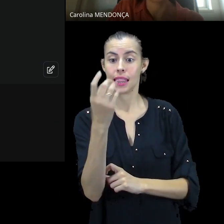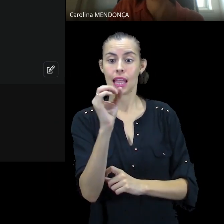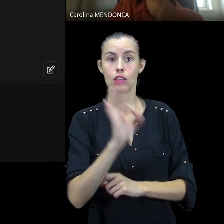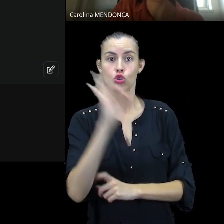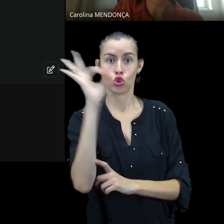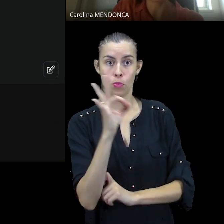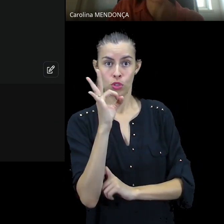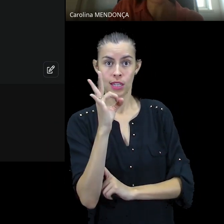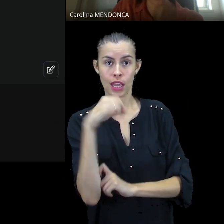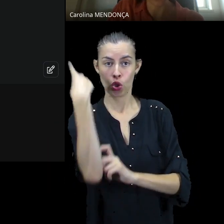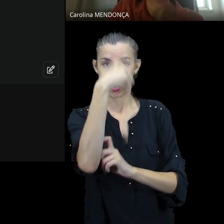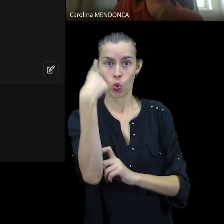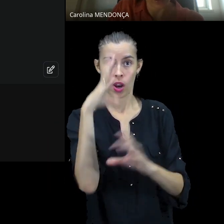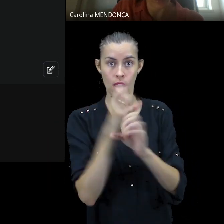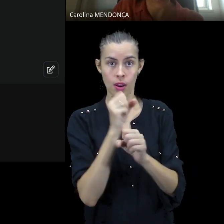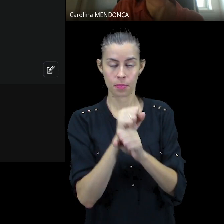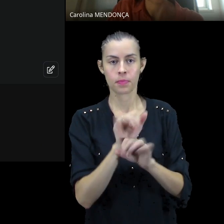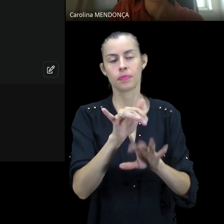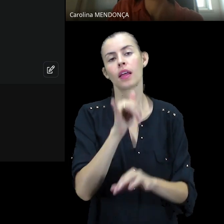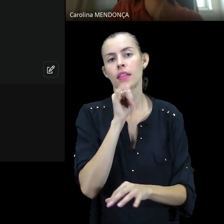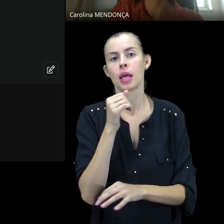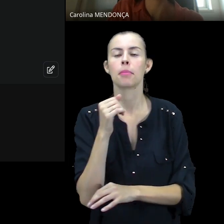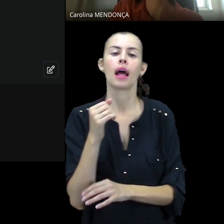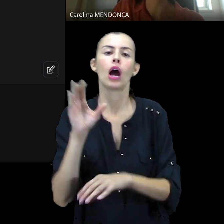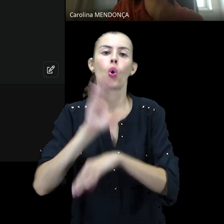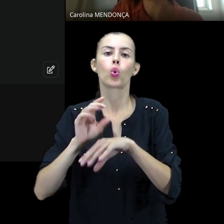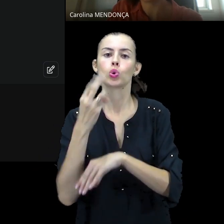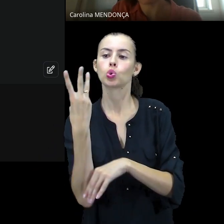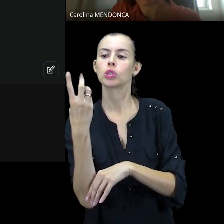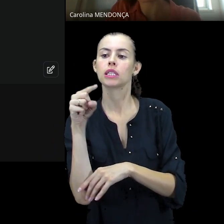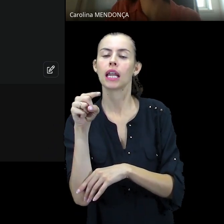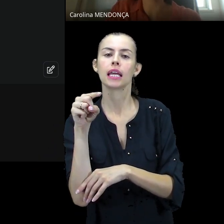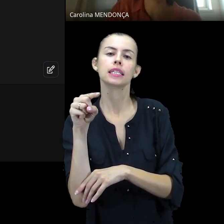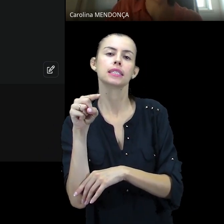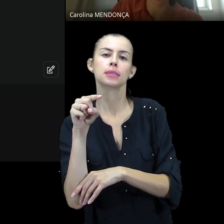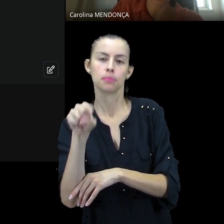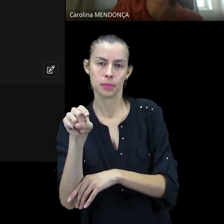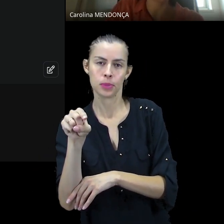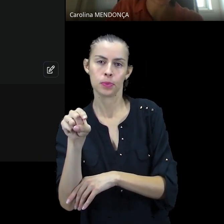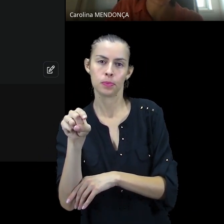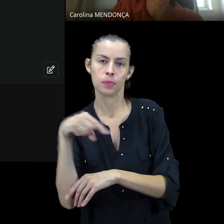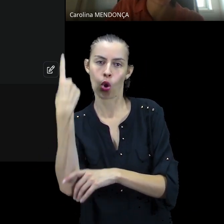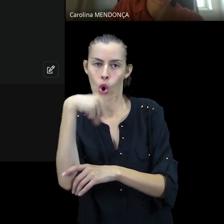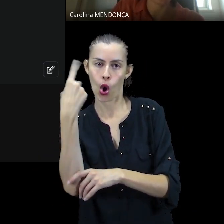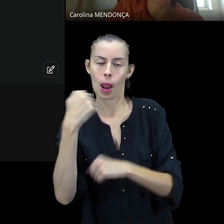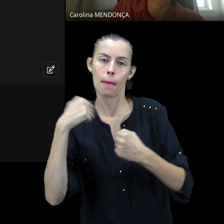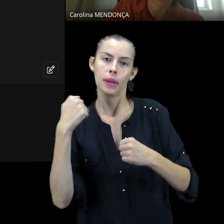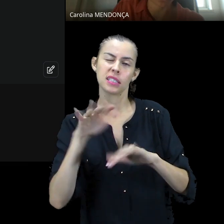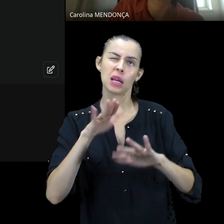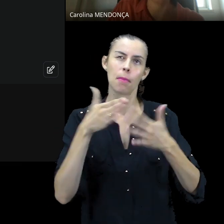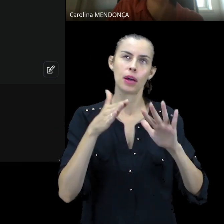horária total dos estudantes, ou seja, se um curso tem 3.000 horas, o estudante tem que cumprir 300 horas no